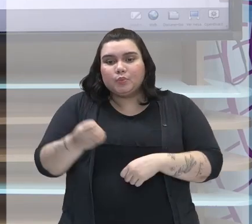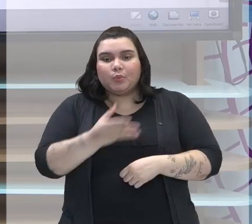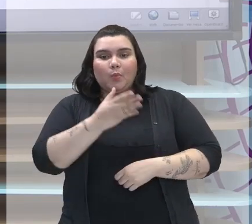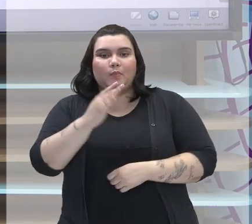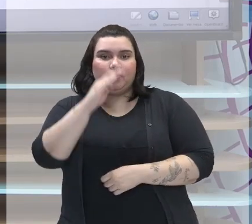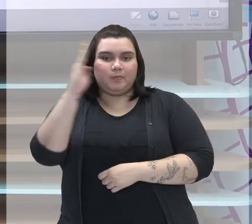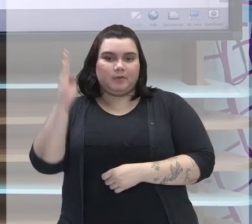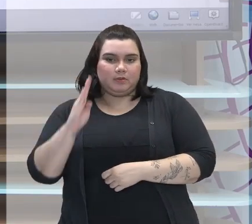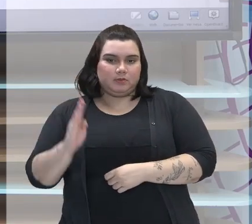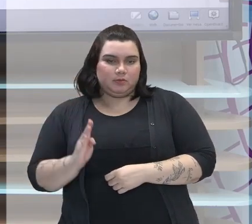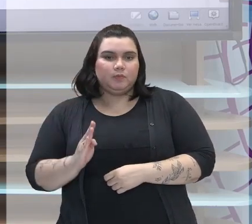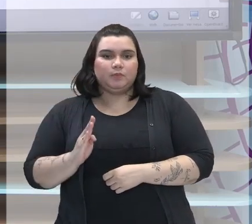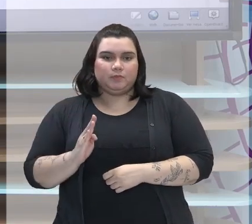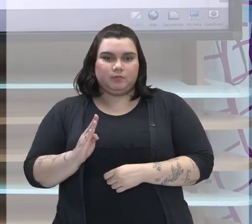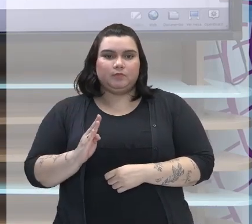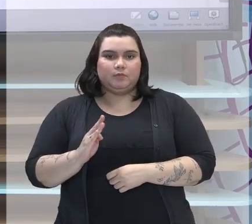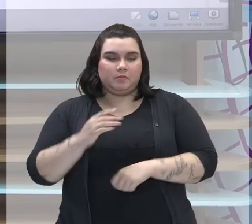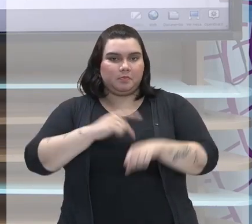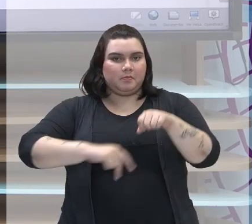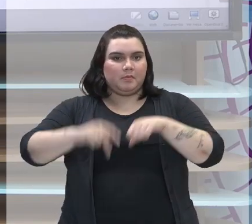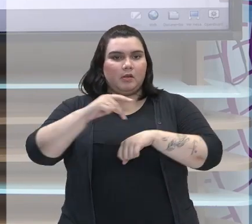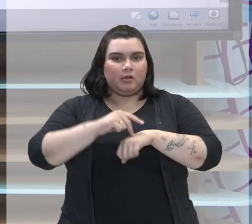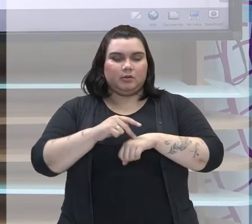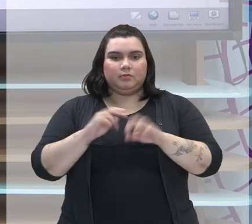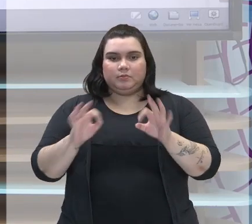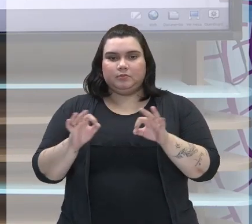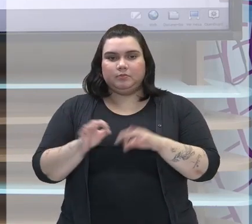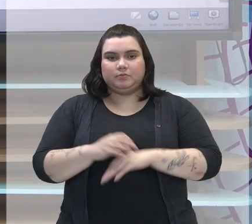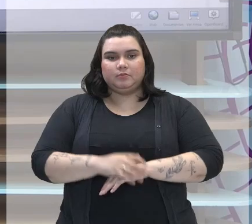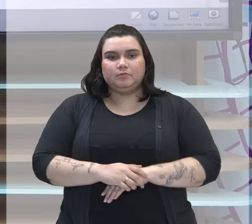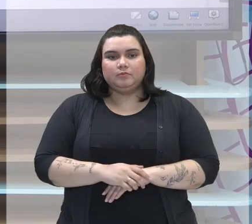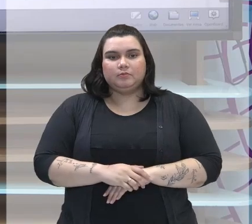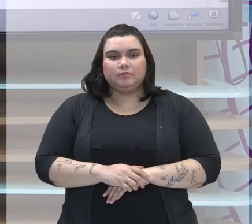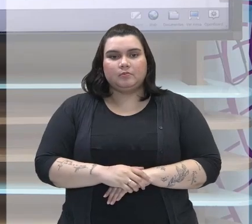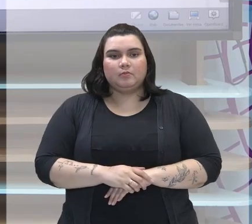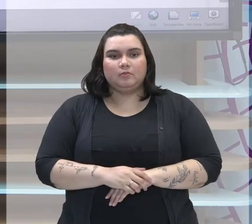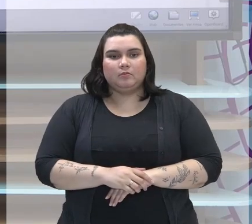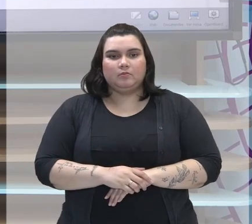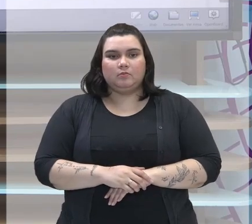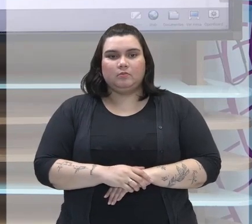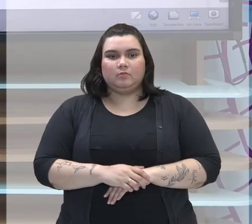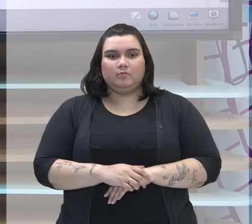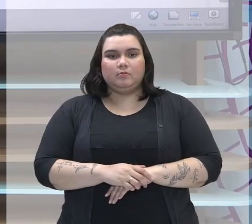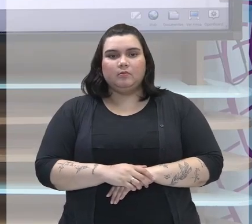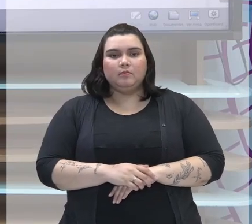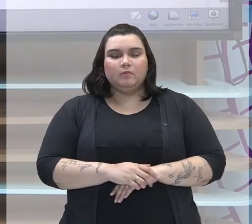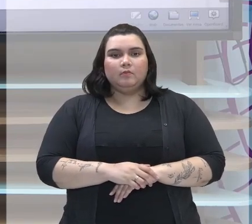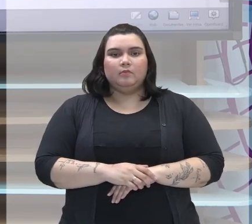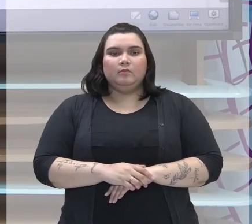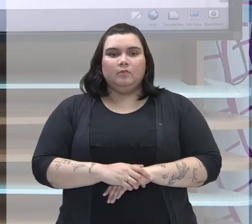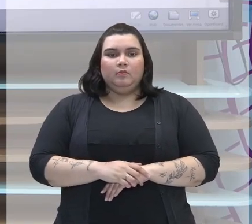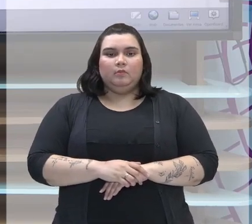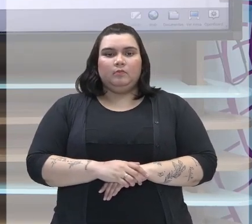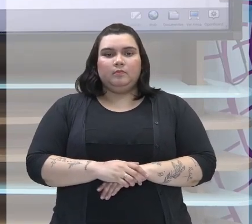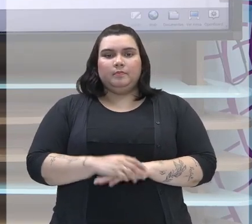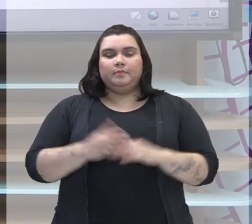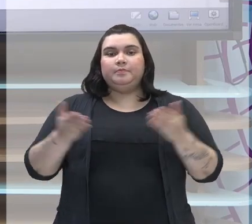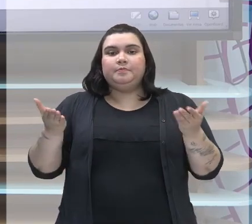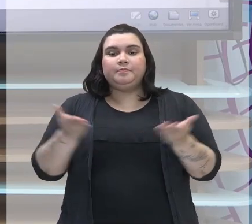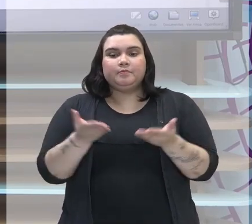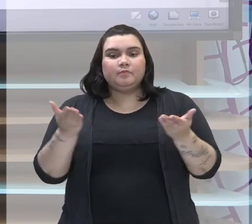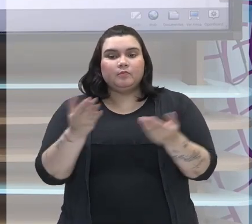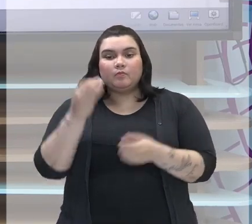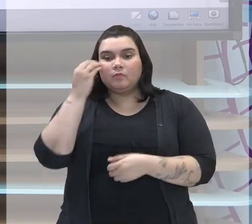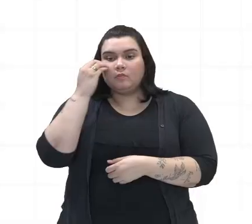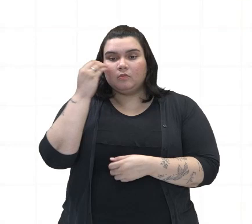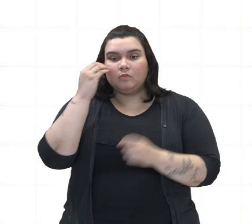Brasil, recém-independente Brasil. Tudo bem? Olha lá, vamos